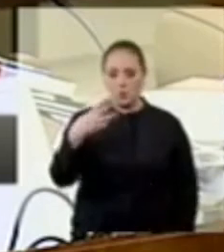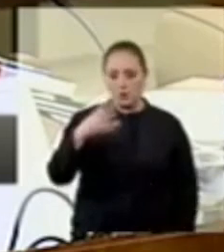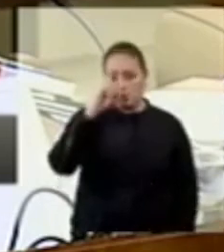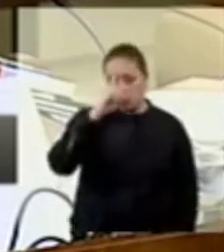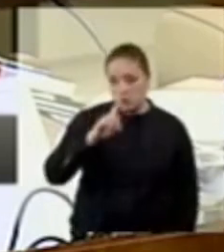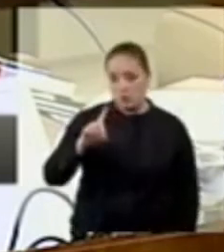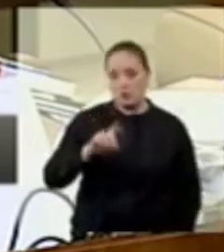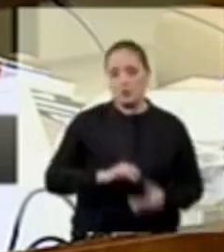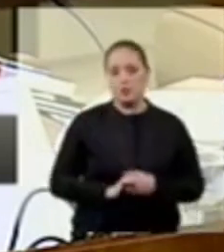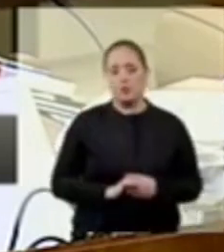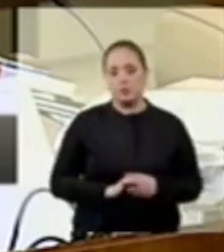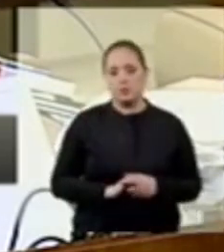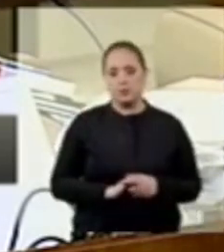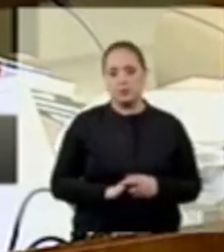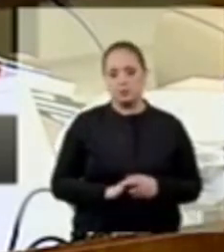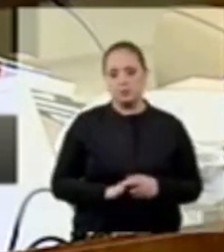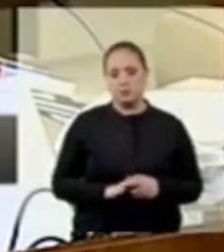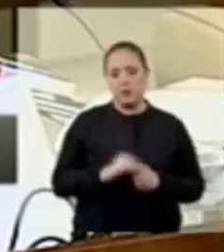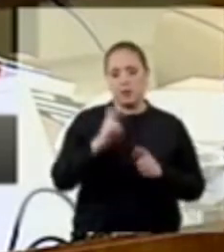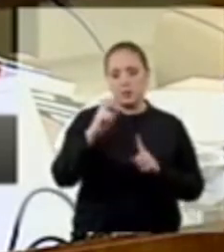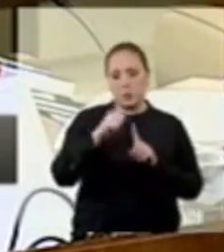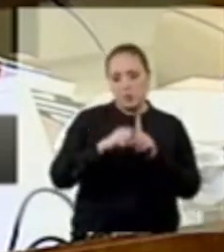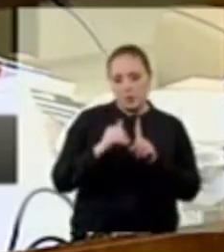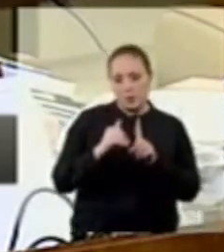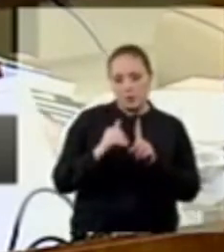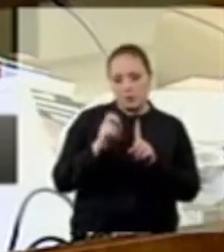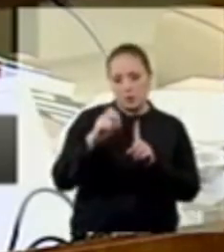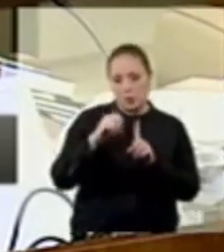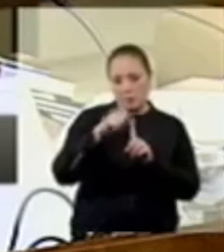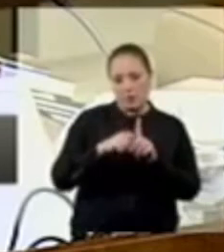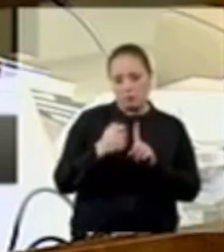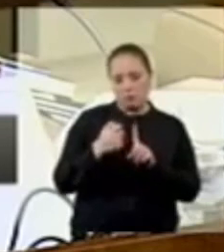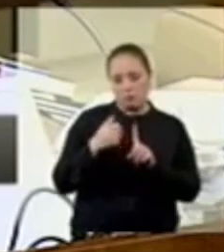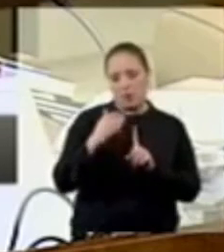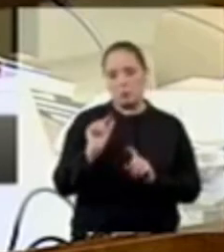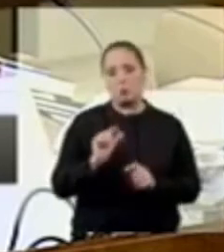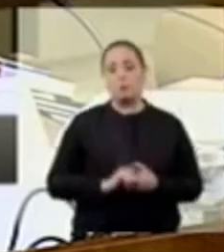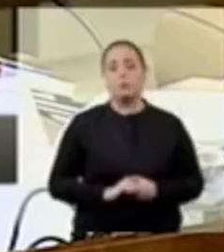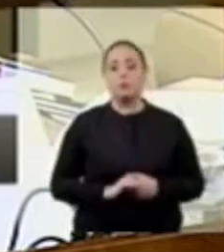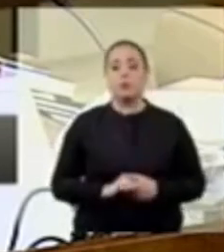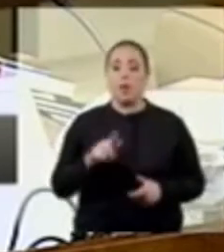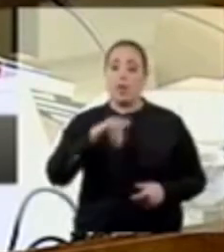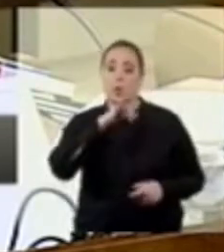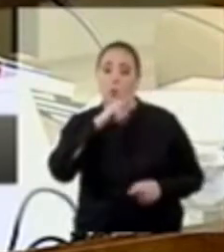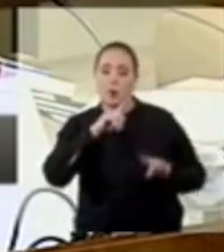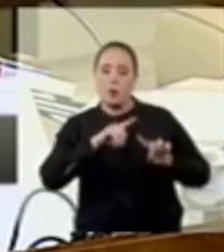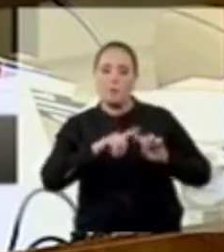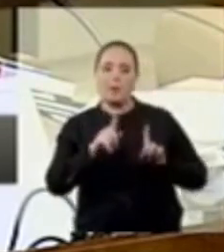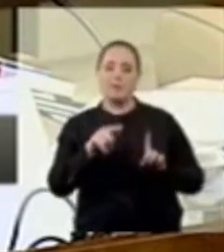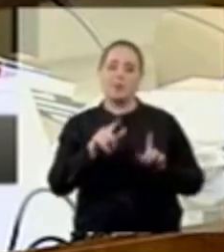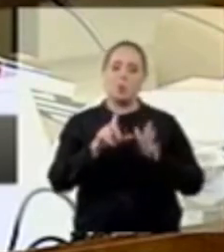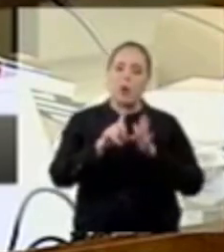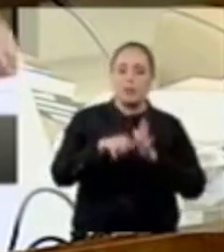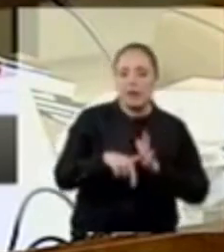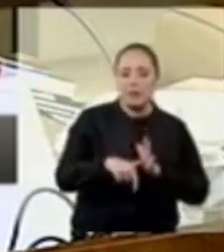entanto pouco mais de cinco meses de modo que embora eu acho que seja muito ruim seria um atraso suportável